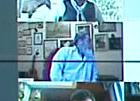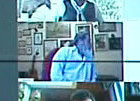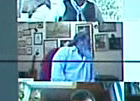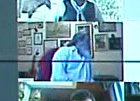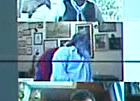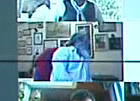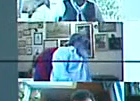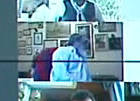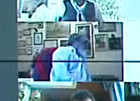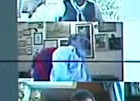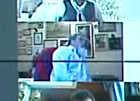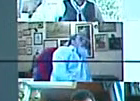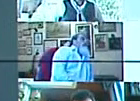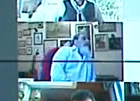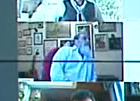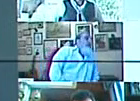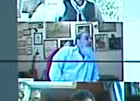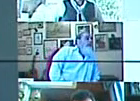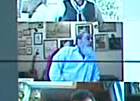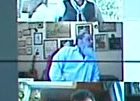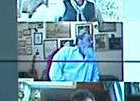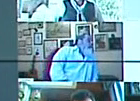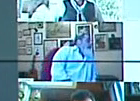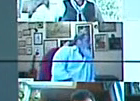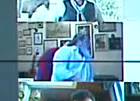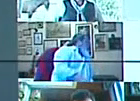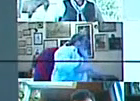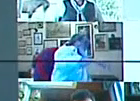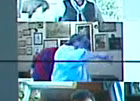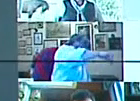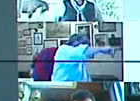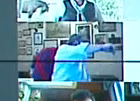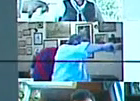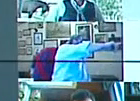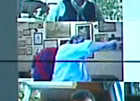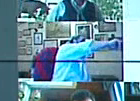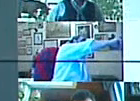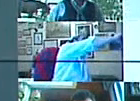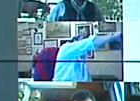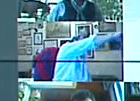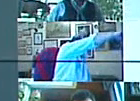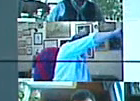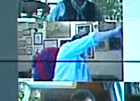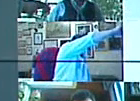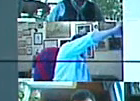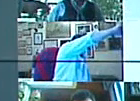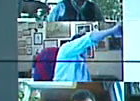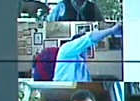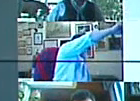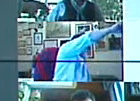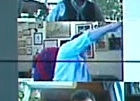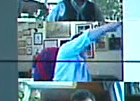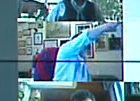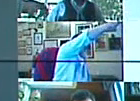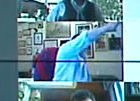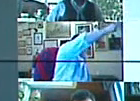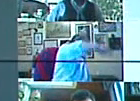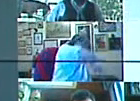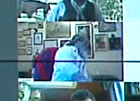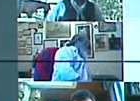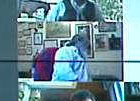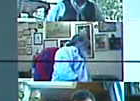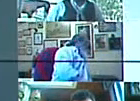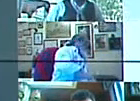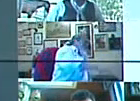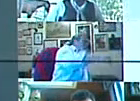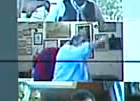presidente. Ok, deputado Elton Weber. Favorável, presidente. Deputada Franciane Bayer.